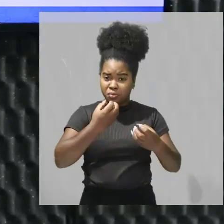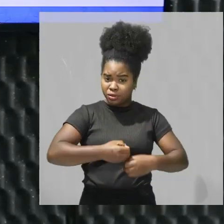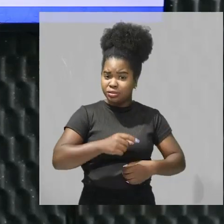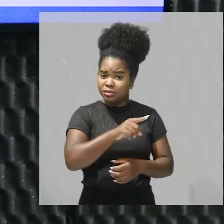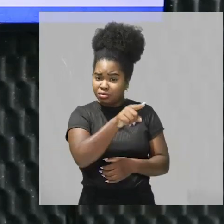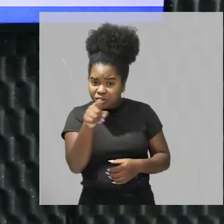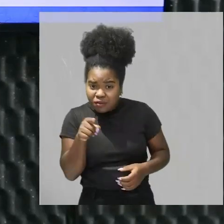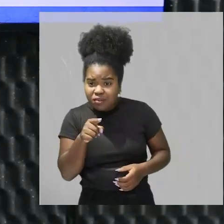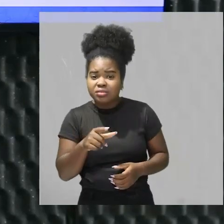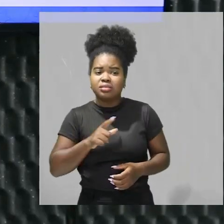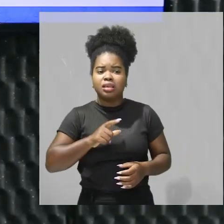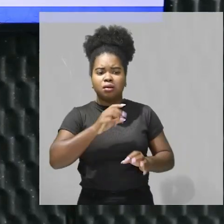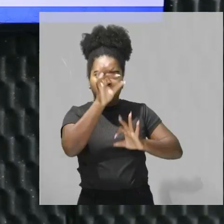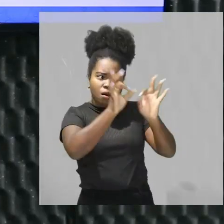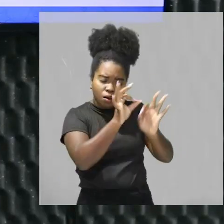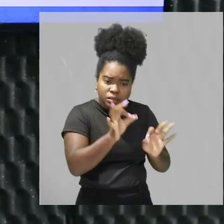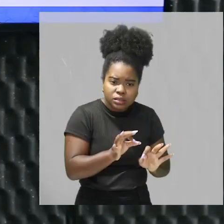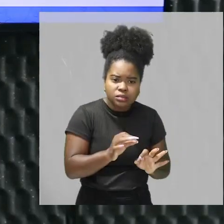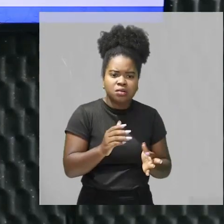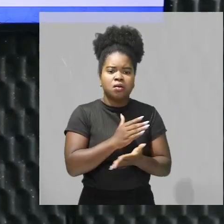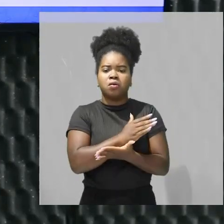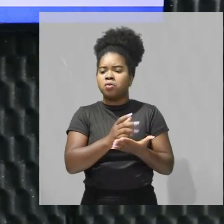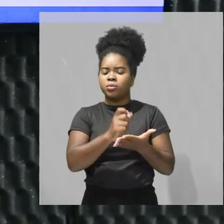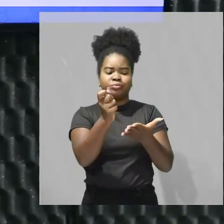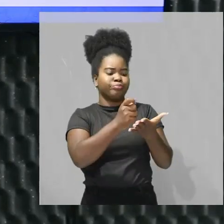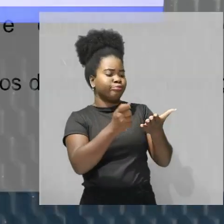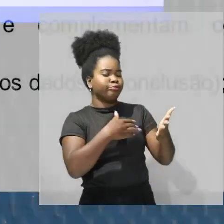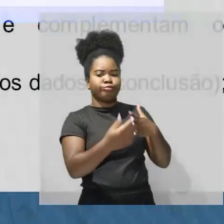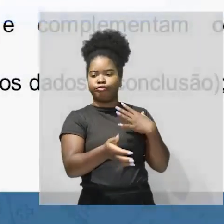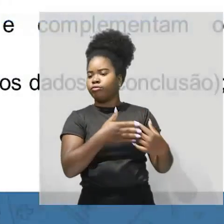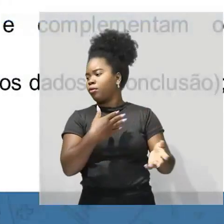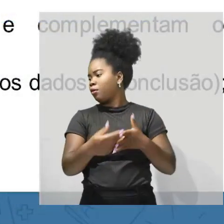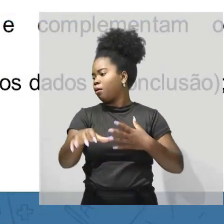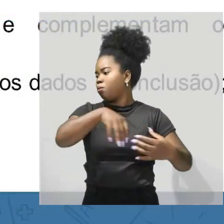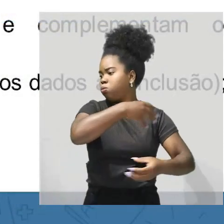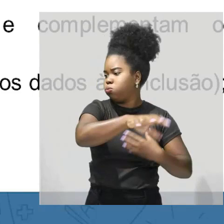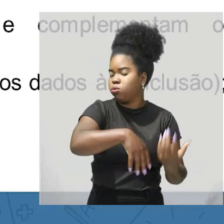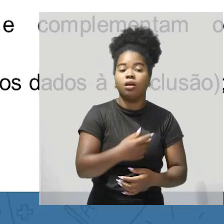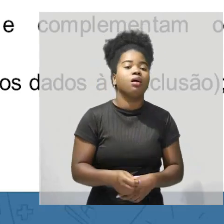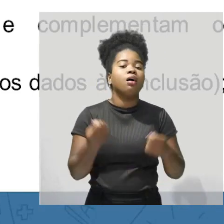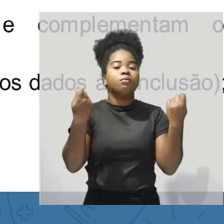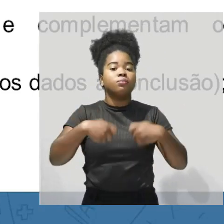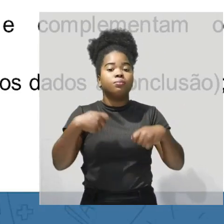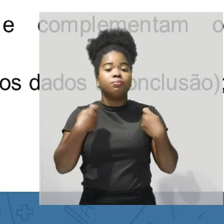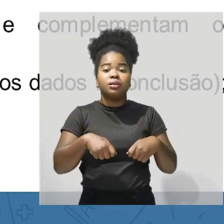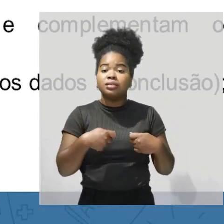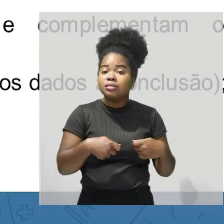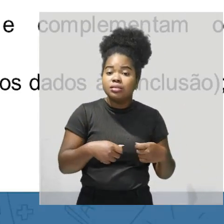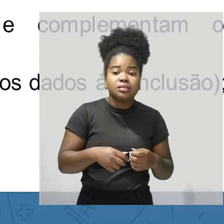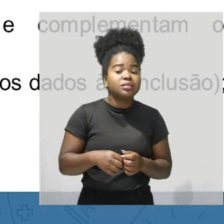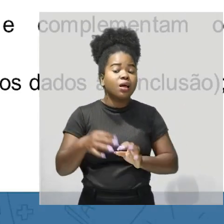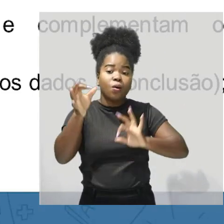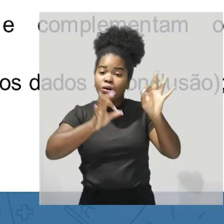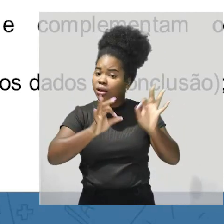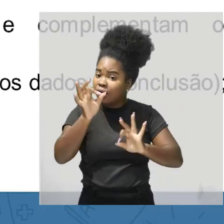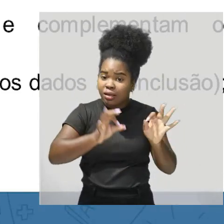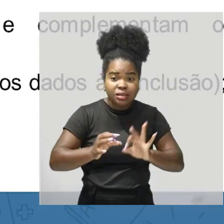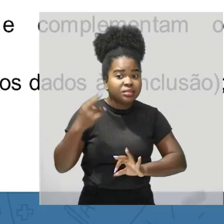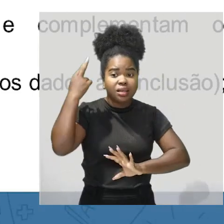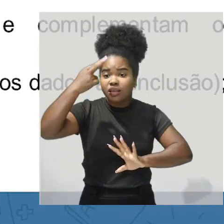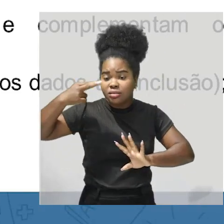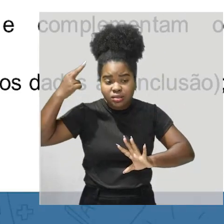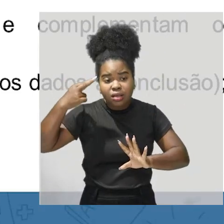planejamento. Vocês não devem começar escrevendo de forma aleatória. É necessário um planejamento prévio. É necessário saber quais são